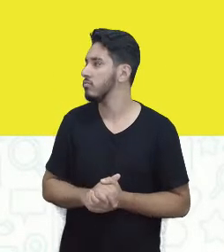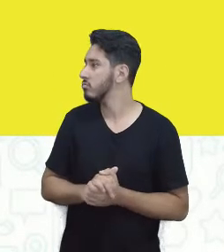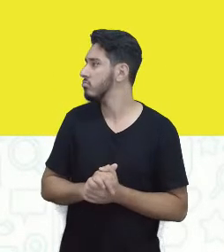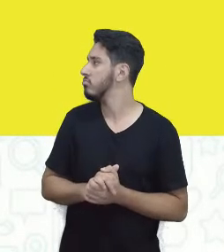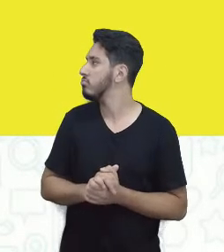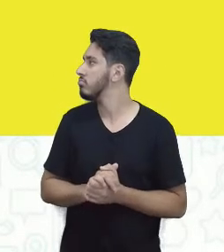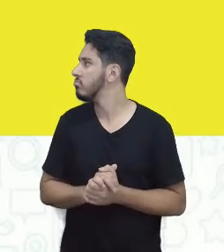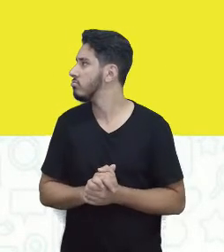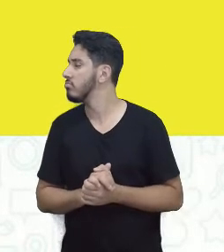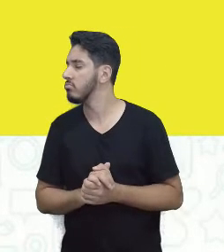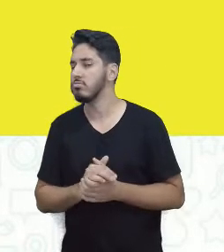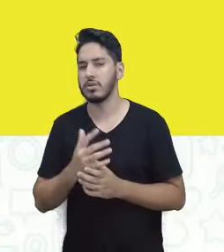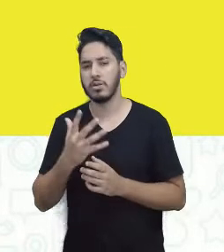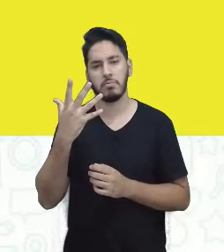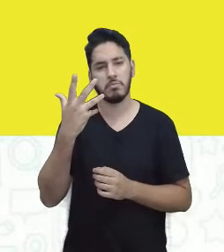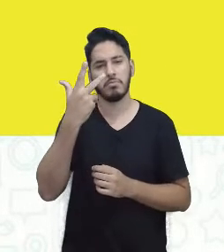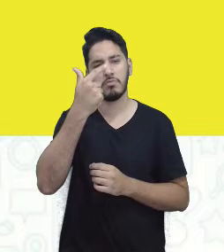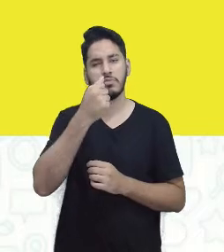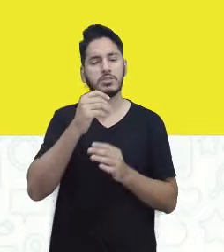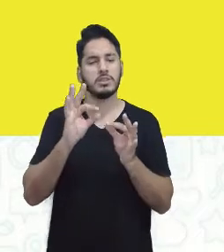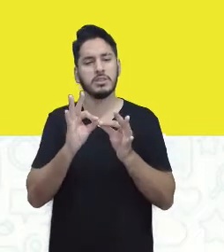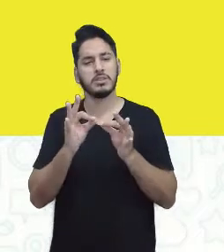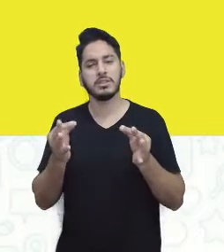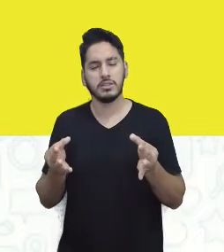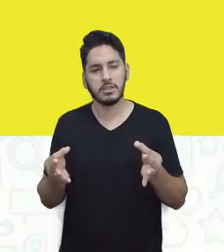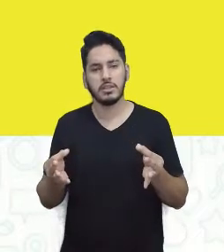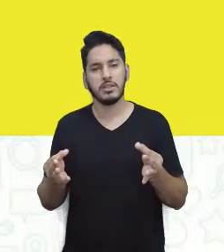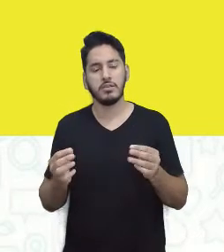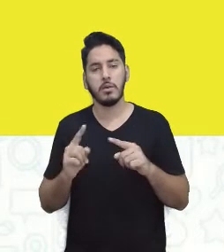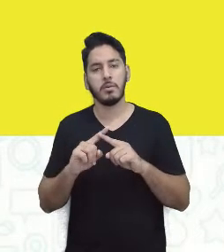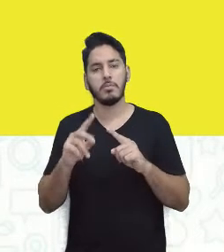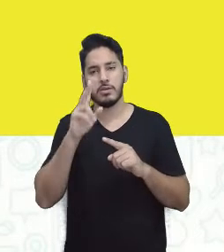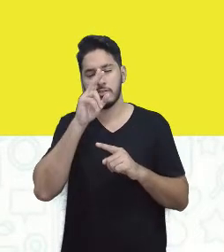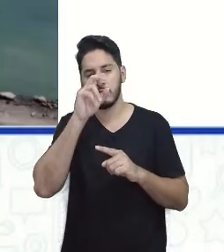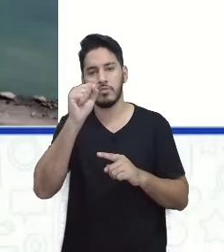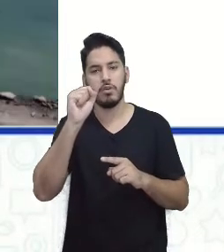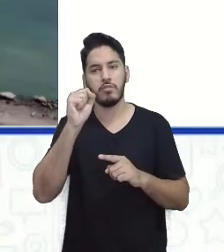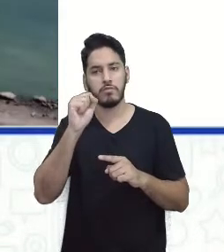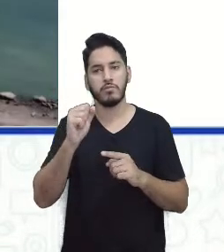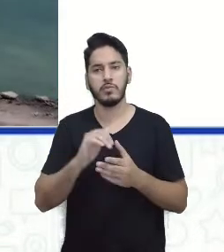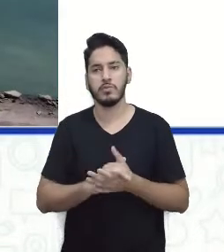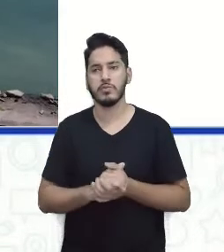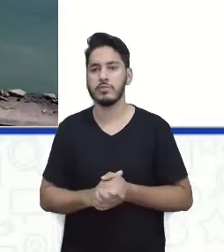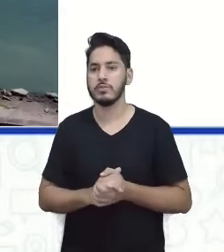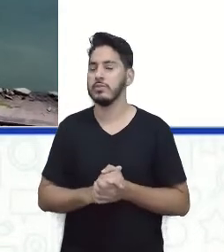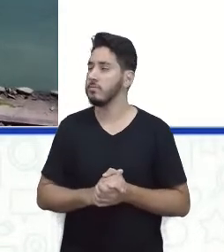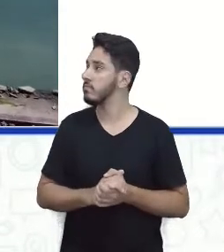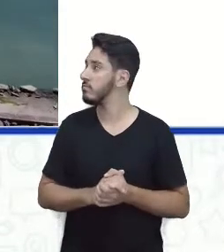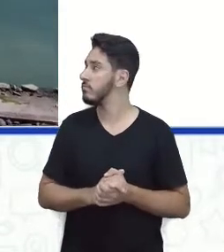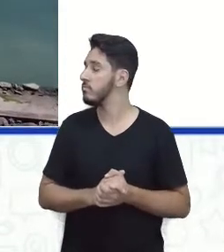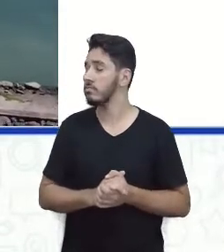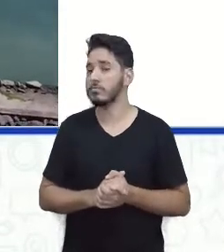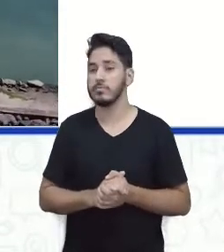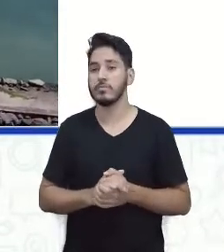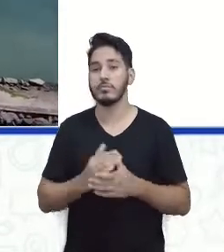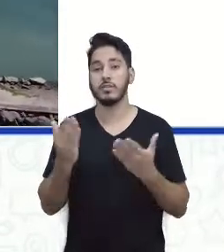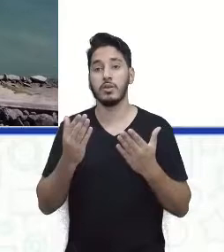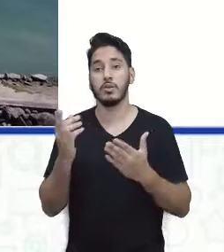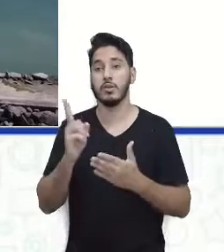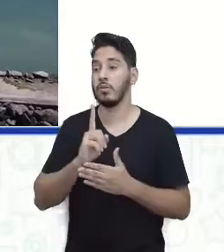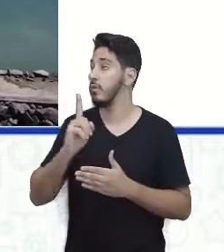estão vendo aí que beleza, que é de uma simplicidade, mas de uma força muito grande. E aí vocês estão vendo o Parque